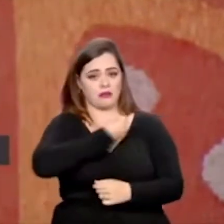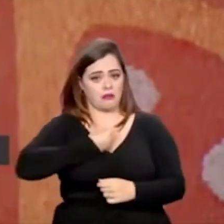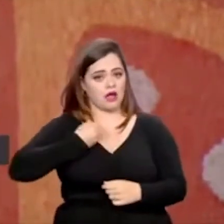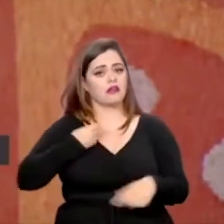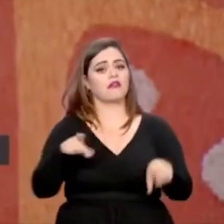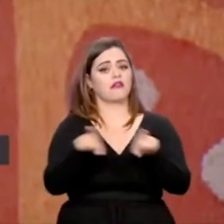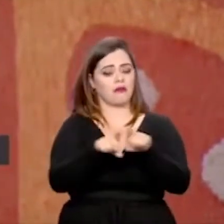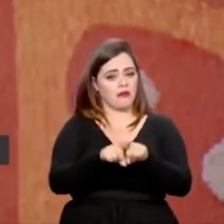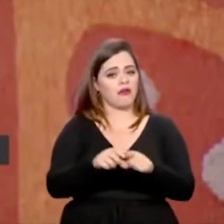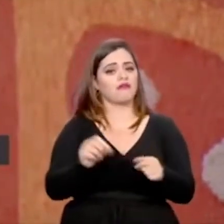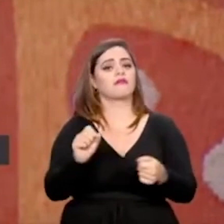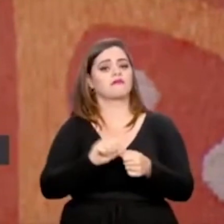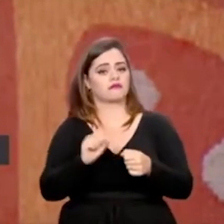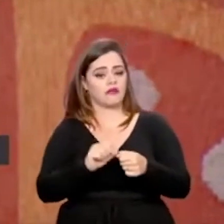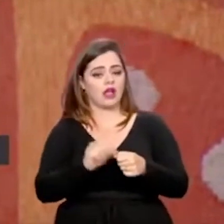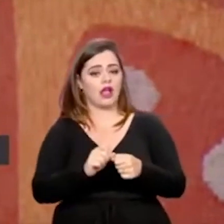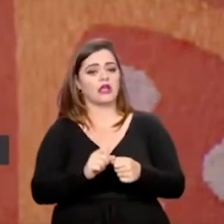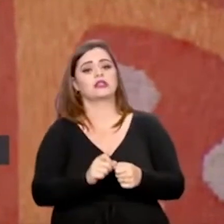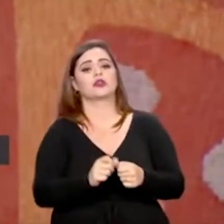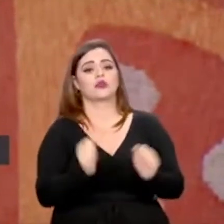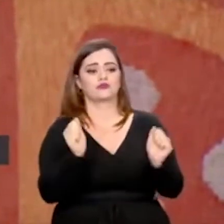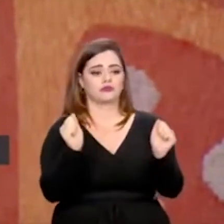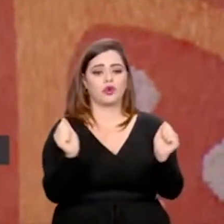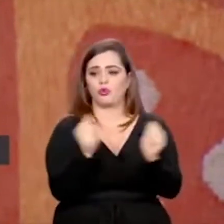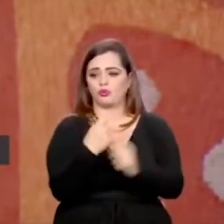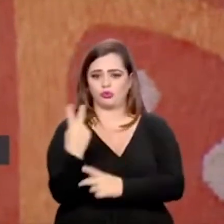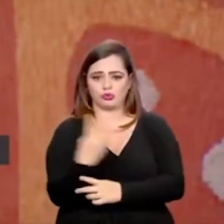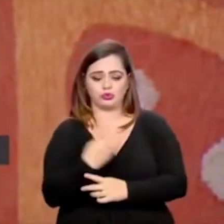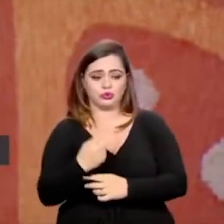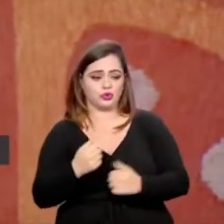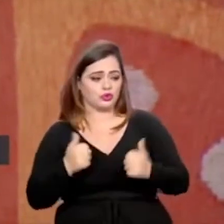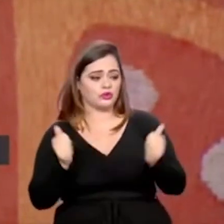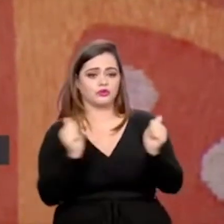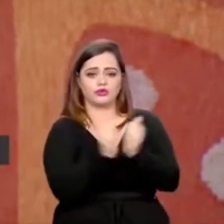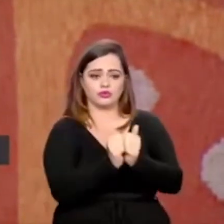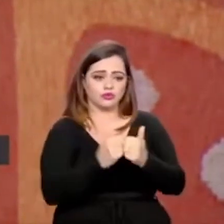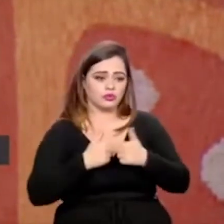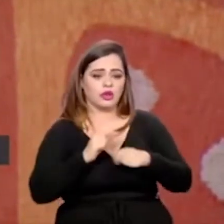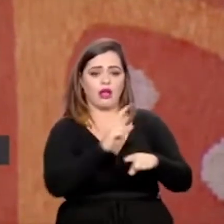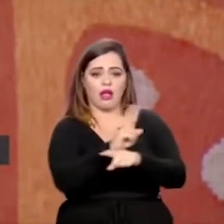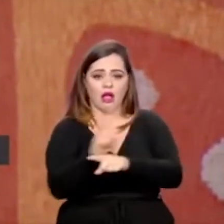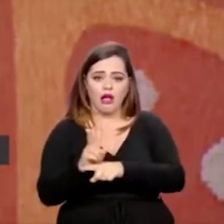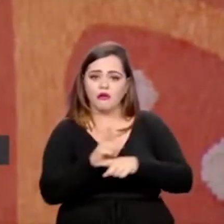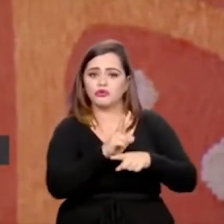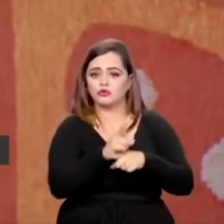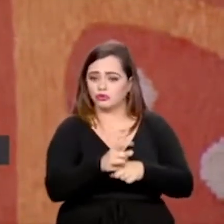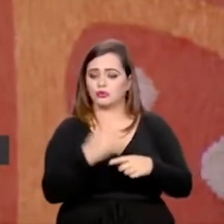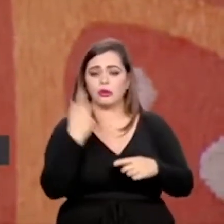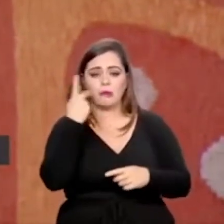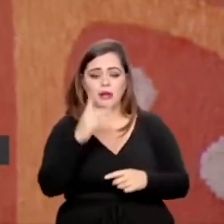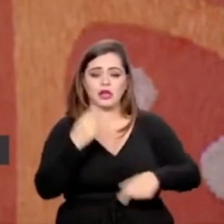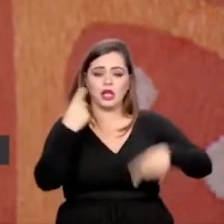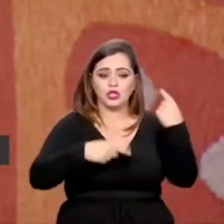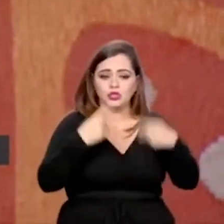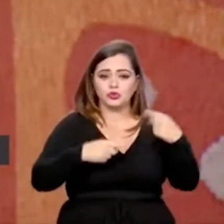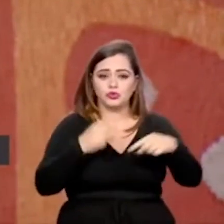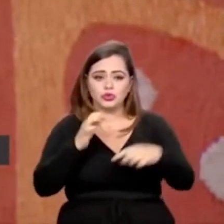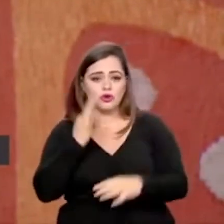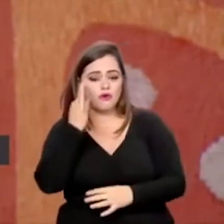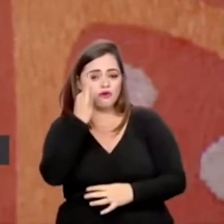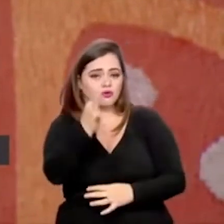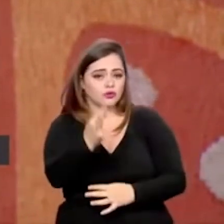a soma essa agenda Nós temos tudo para assumir um grande protagonismo e discutir entre nós essa agenda do